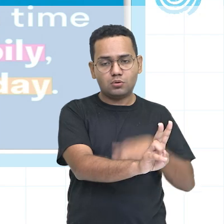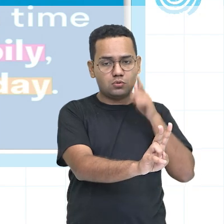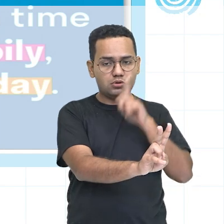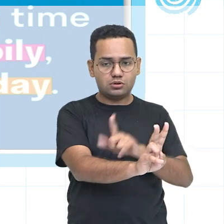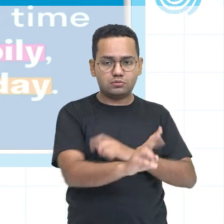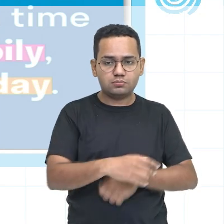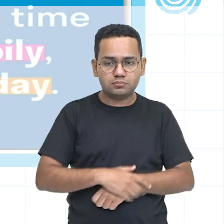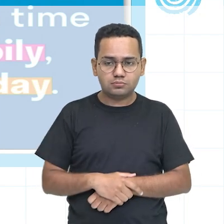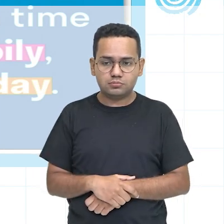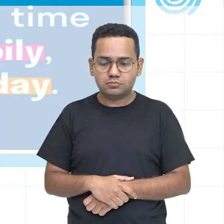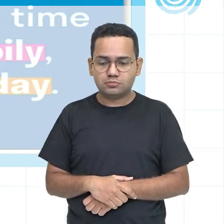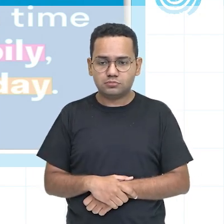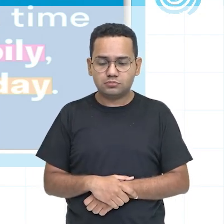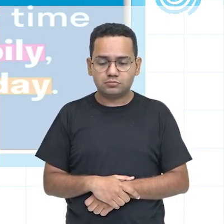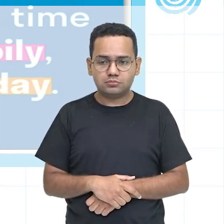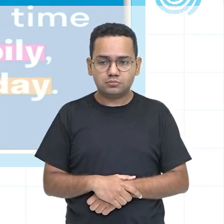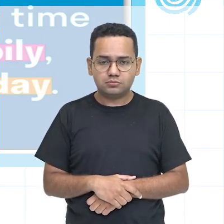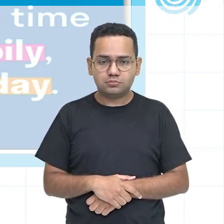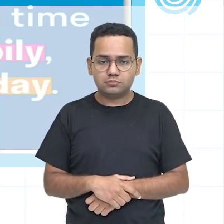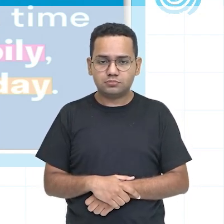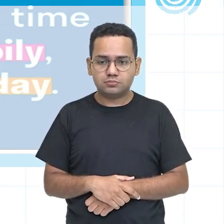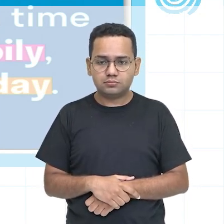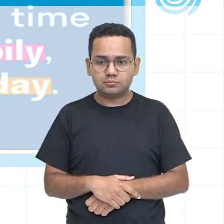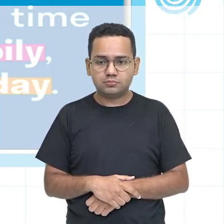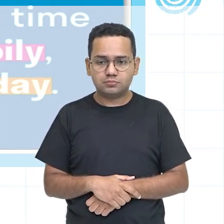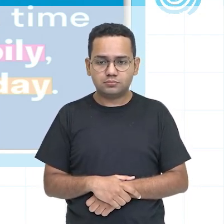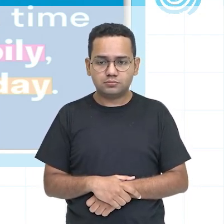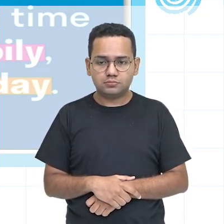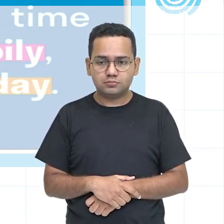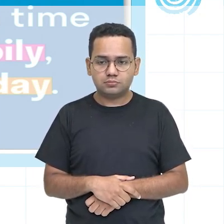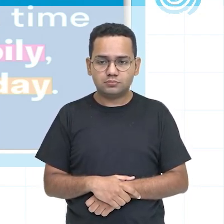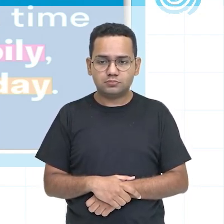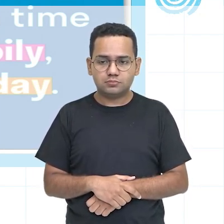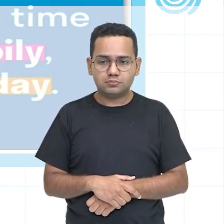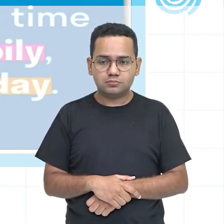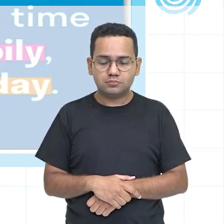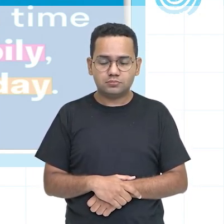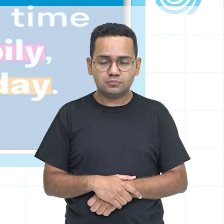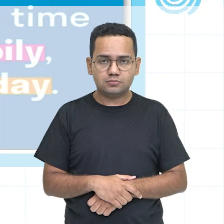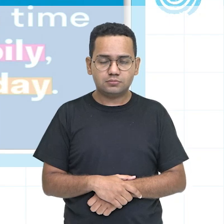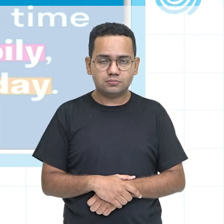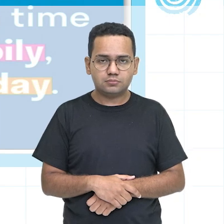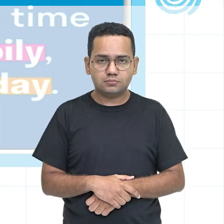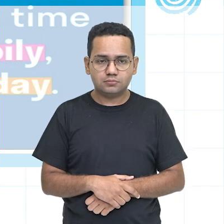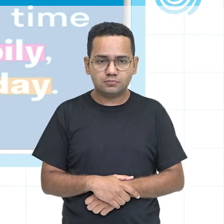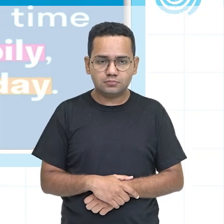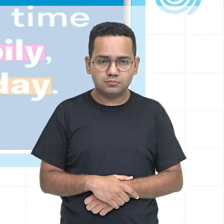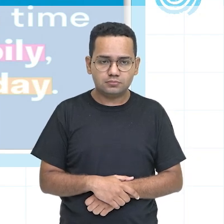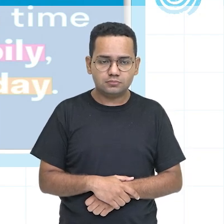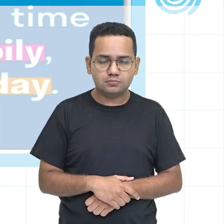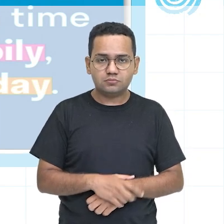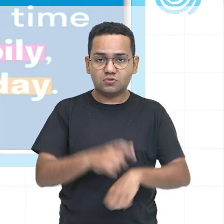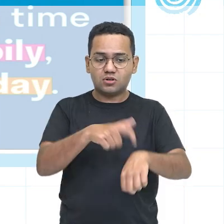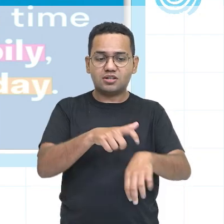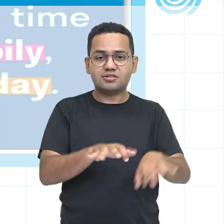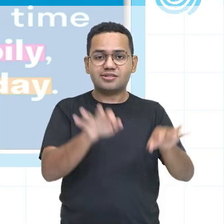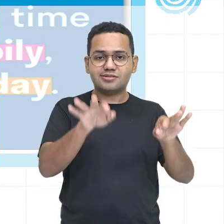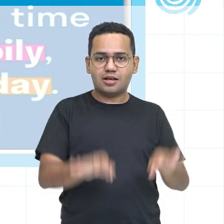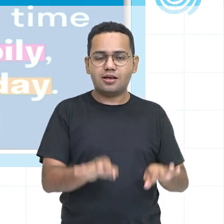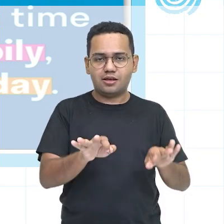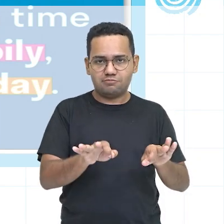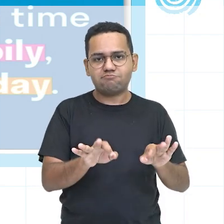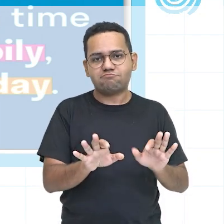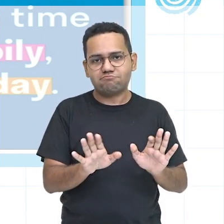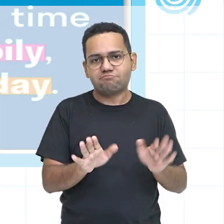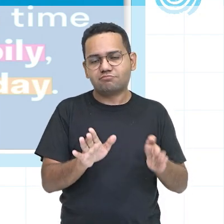chegar até. They reached school just in time for the first bell. Eles chegaram a tempo, então, do sinal tocar